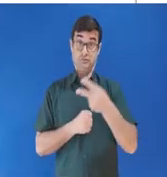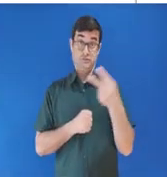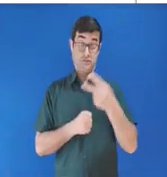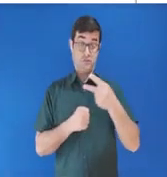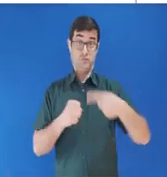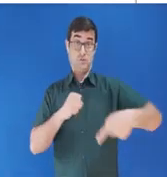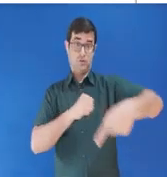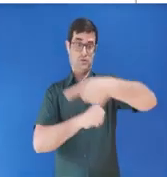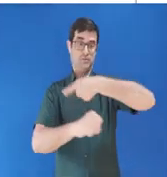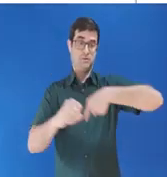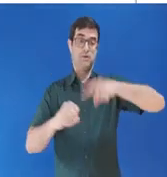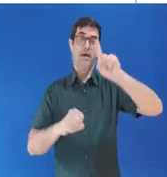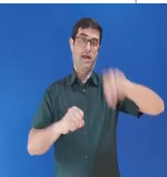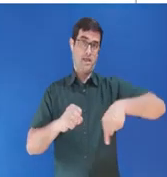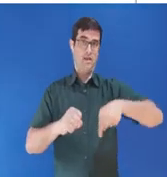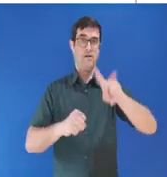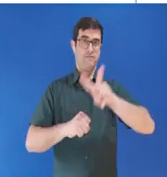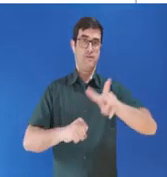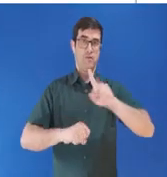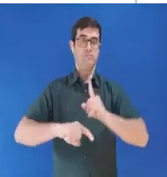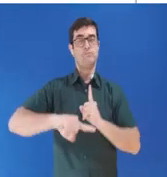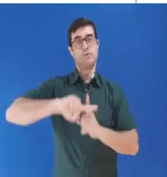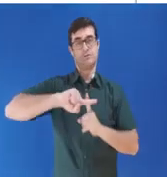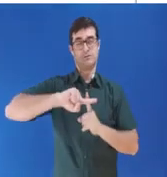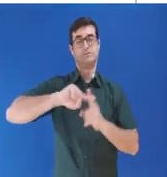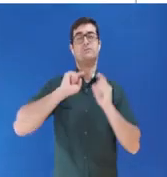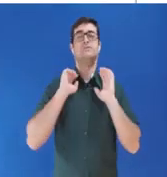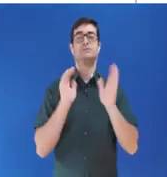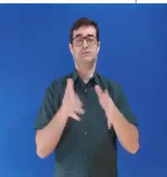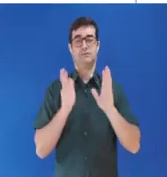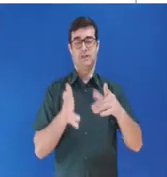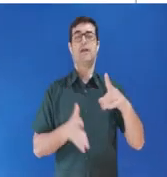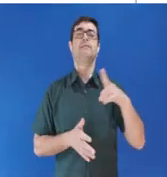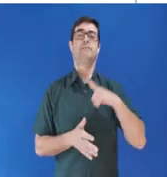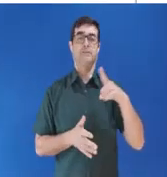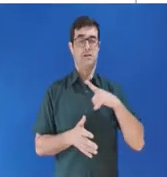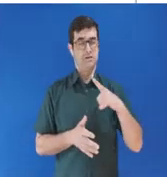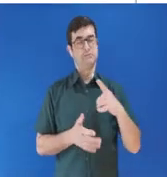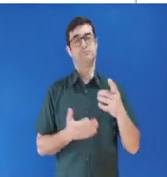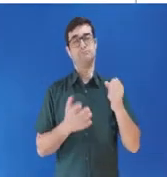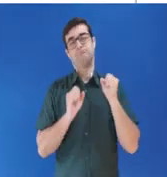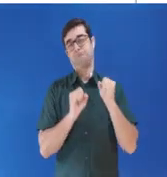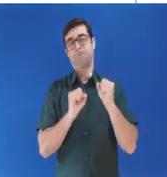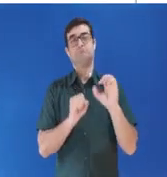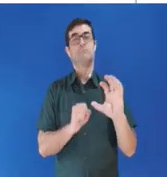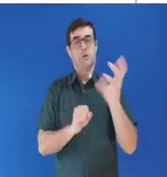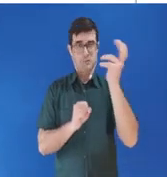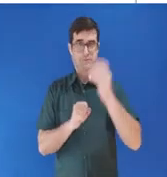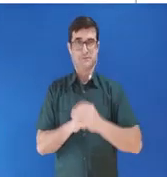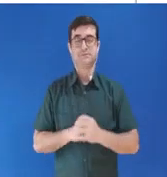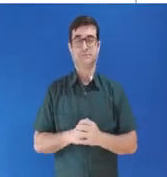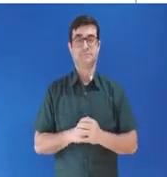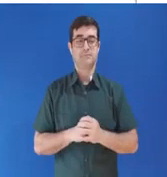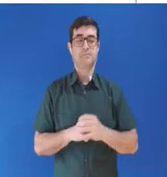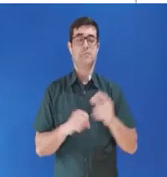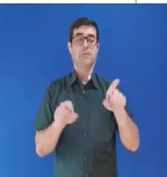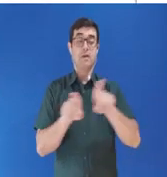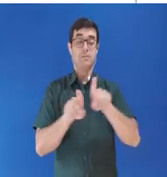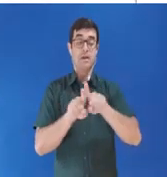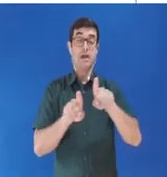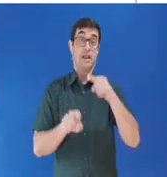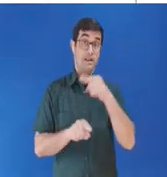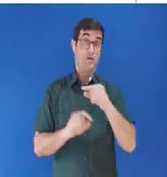é positivo, né? Então ele já tem alguma tendência. Aqui o valor aumenta bem mais, por